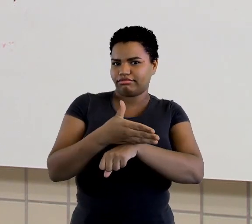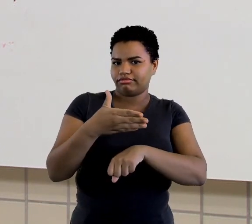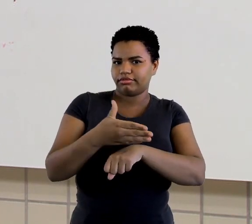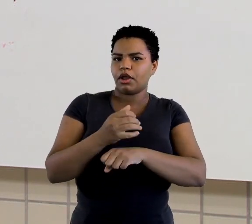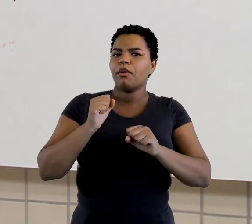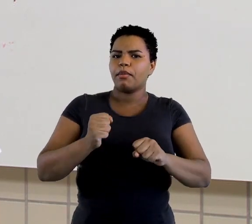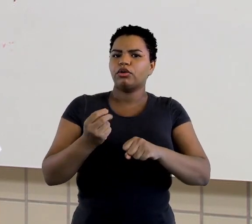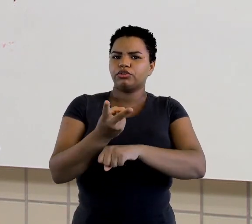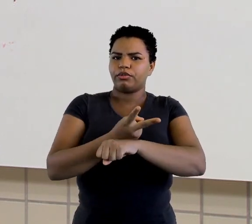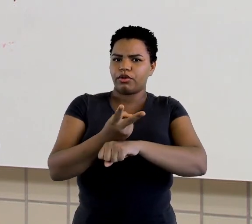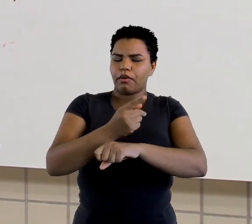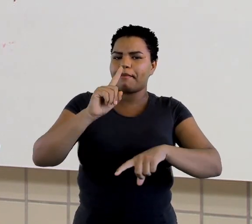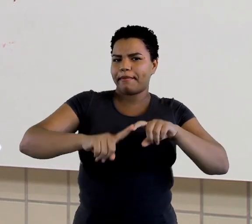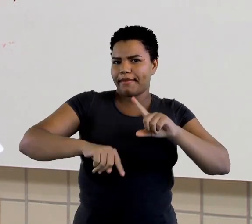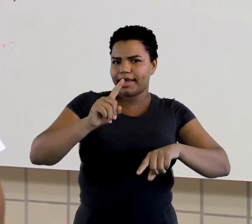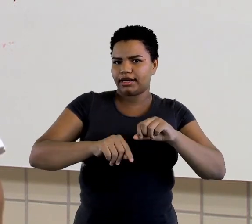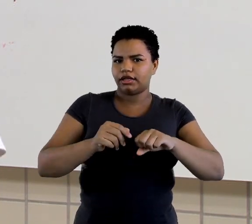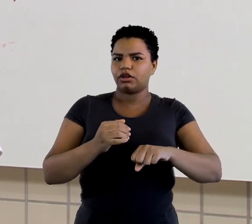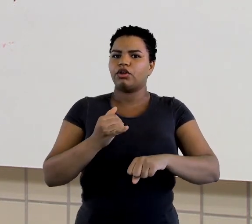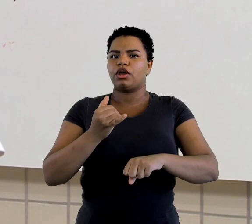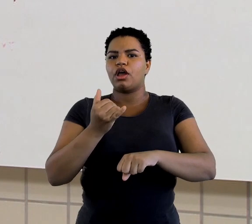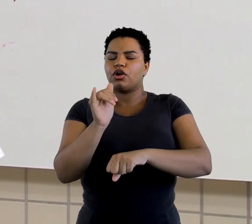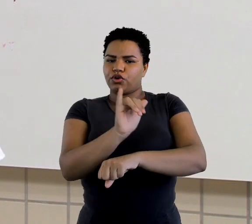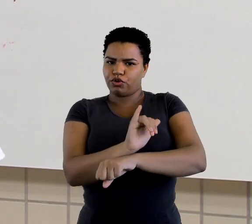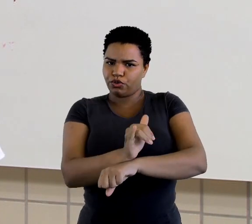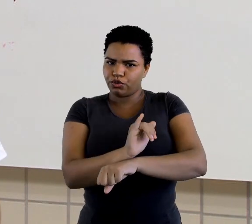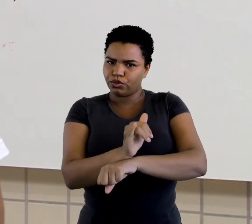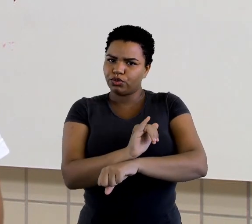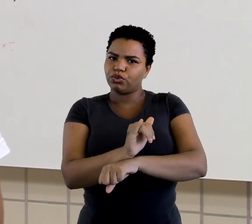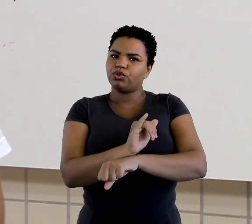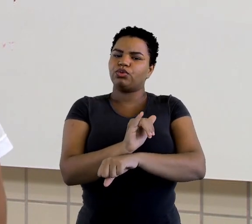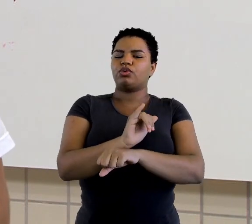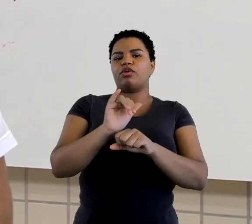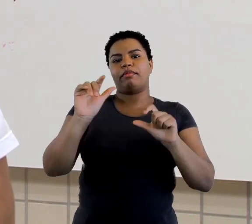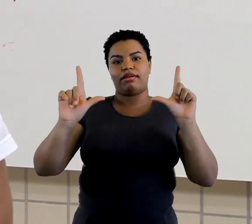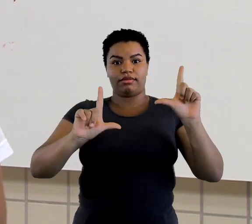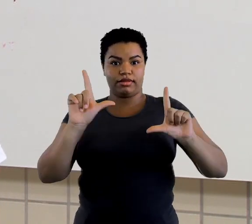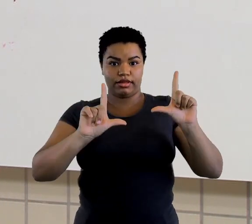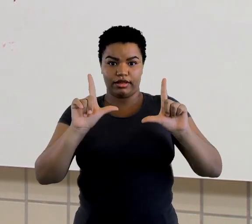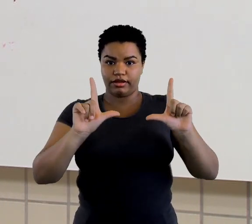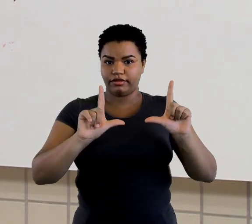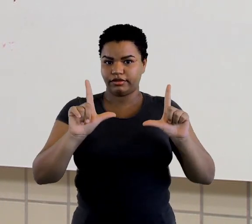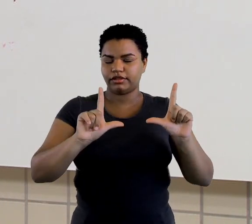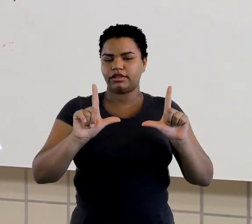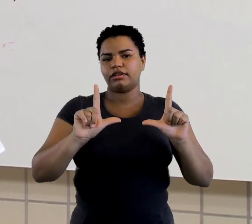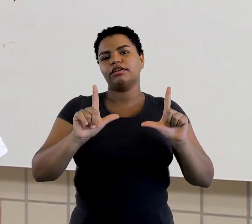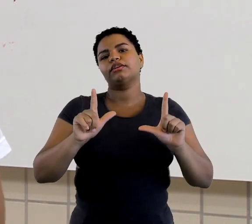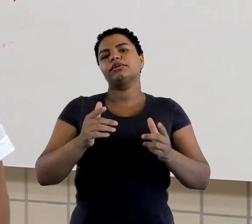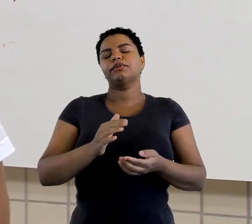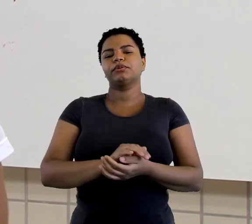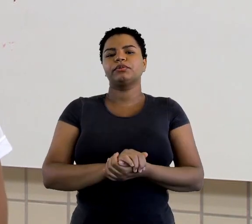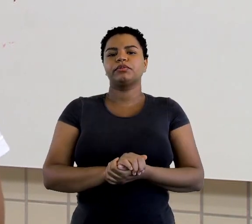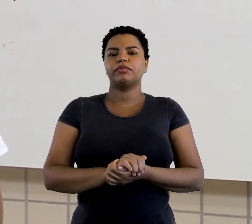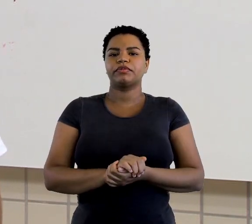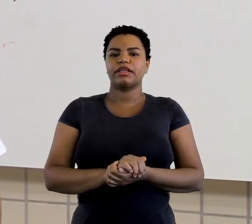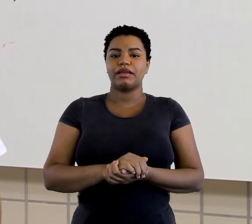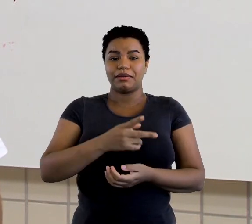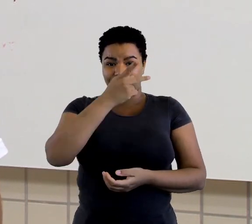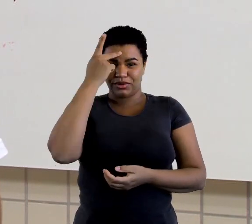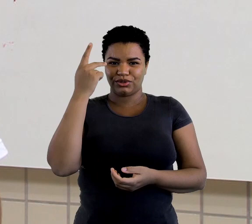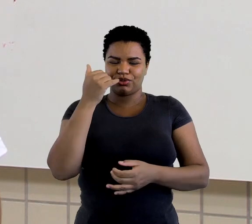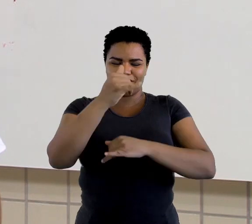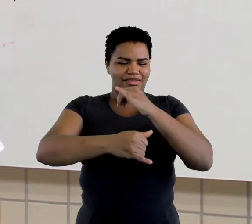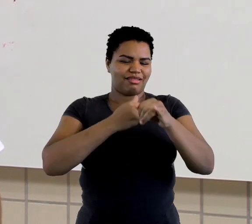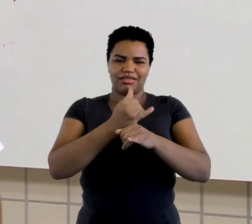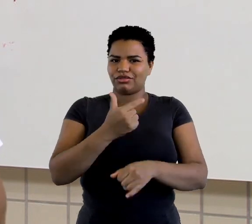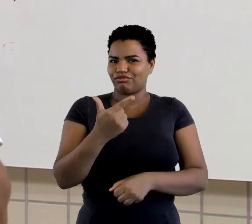esse material no canal do YouTube, no canal da televisão que a rede municipal vai disponibilizar, e quem não tem acesso à internet,